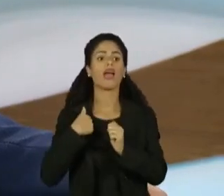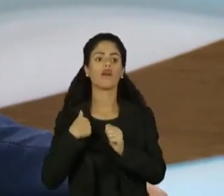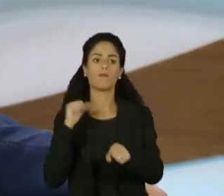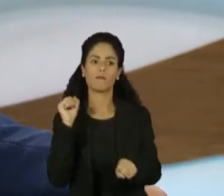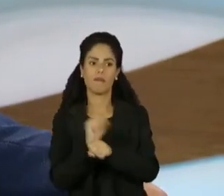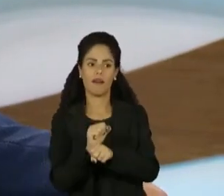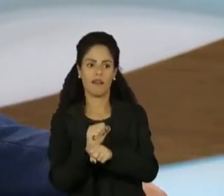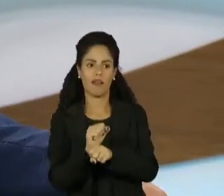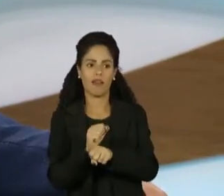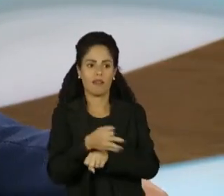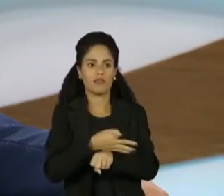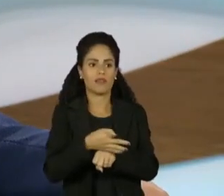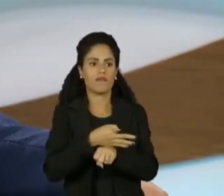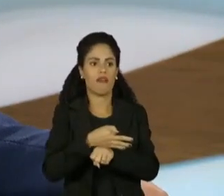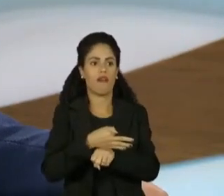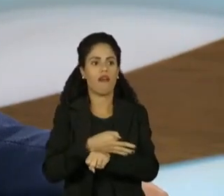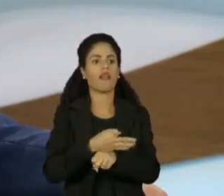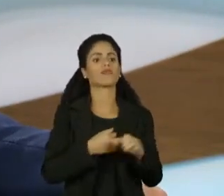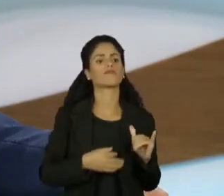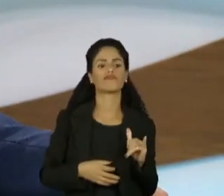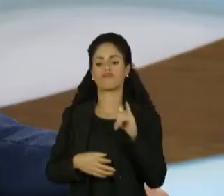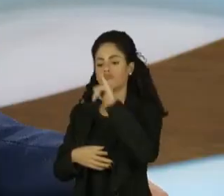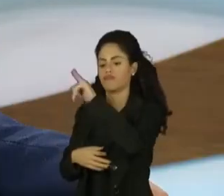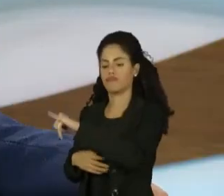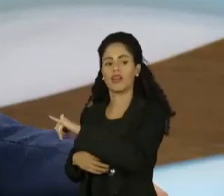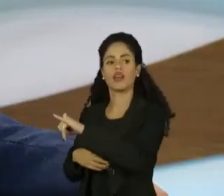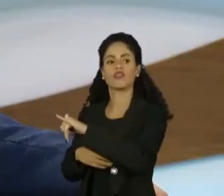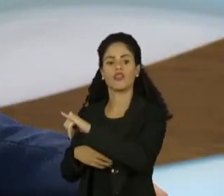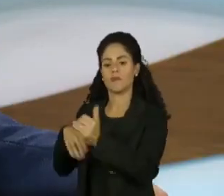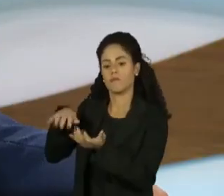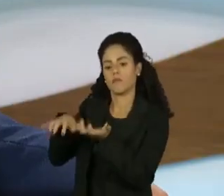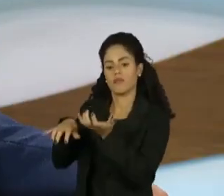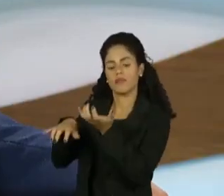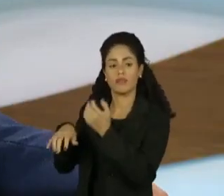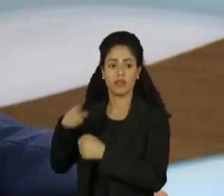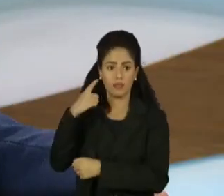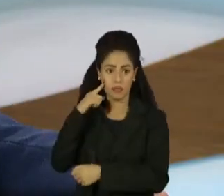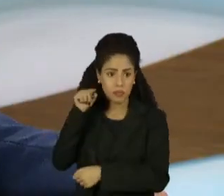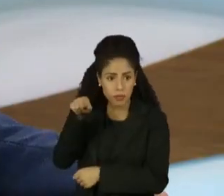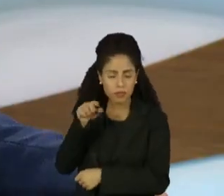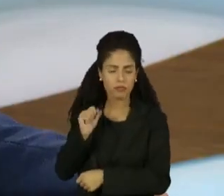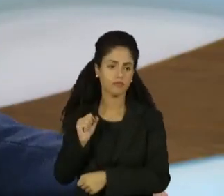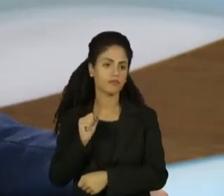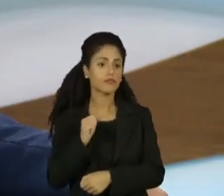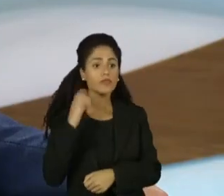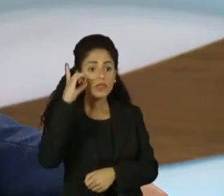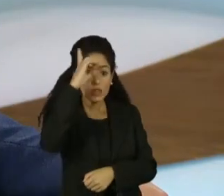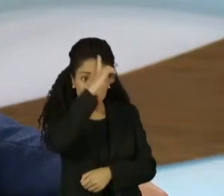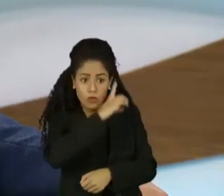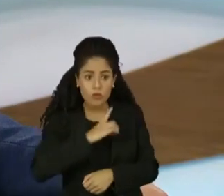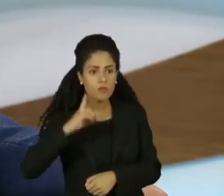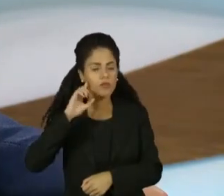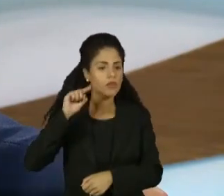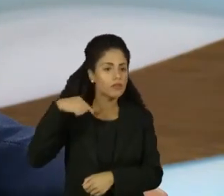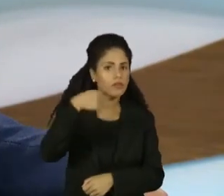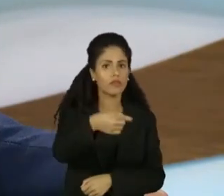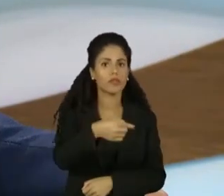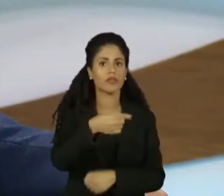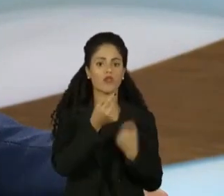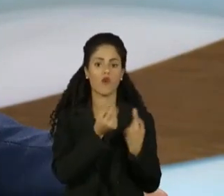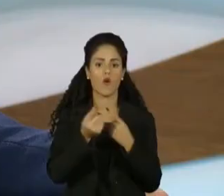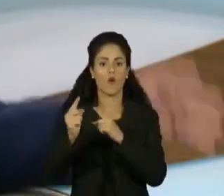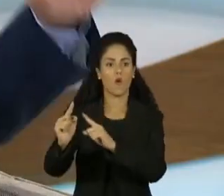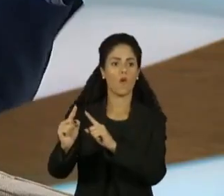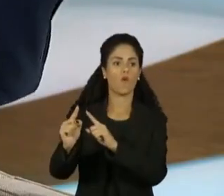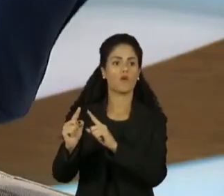vim para Brasília. Em seguida, houve contra o delegado Ramage, o deputado Ramage. No domingo seguinte, houve contra a casa